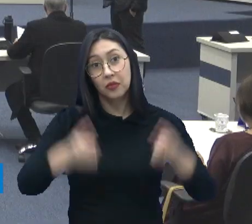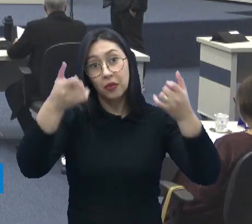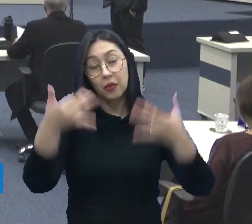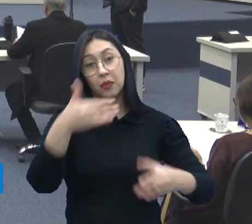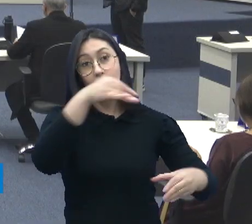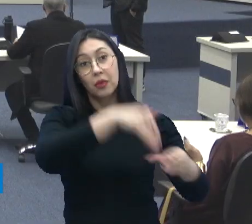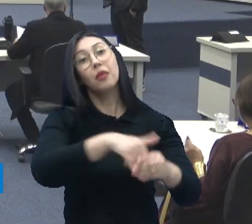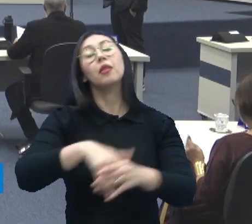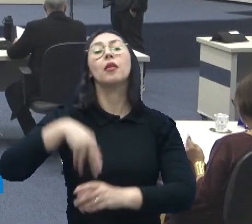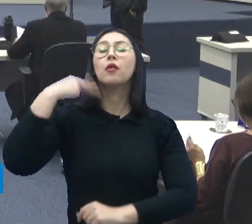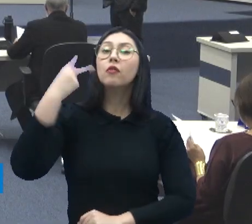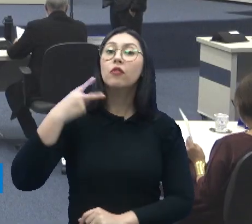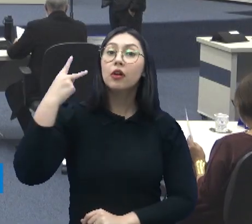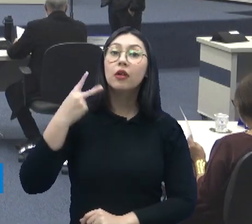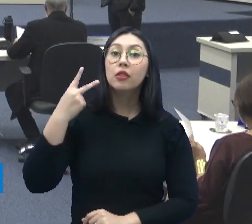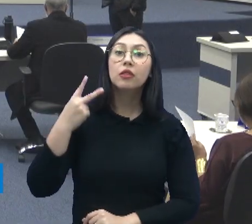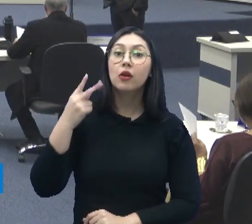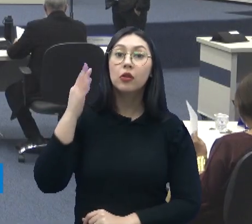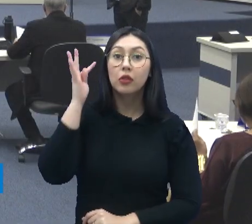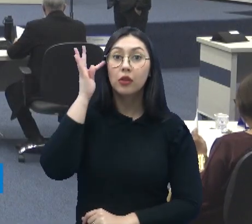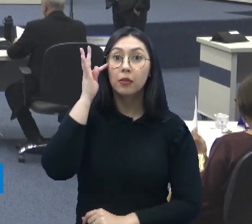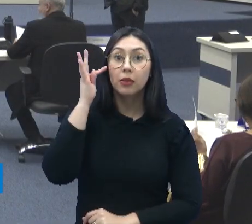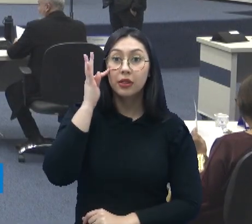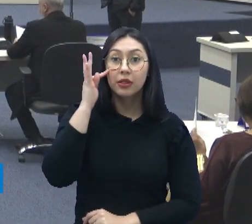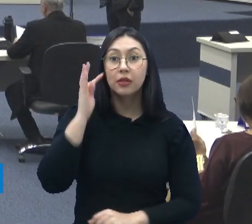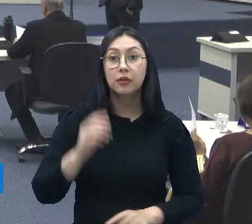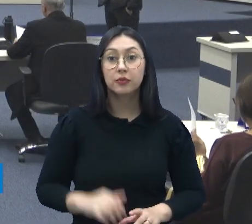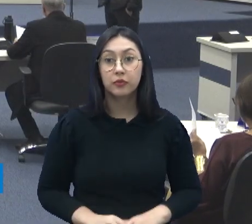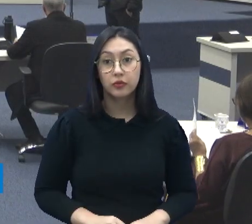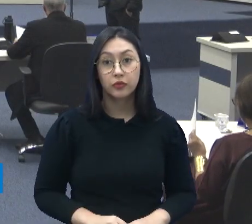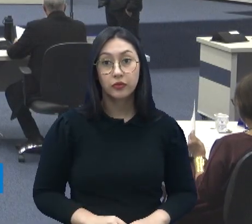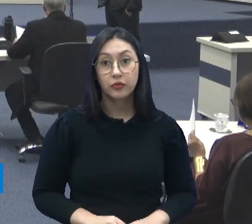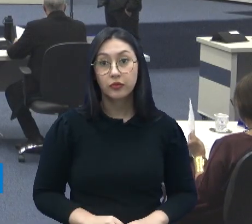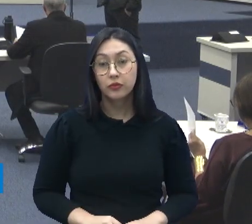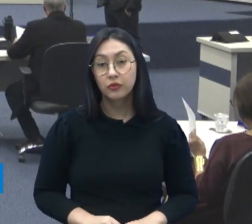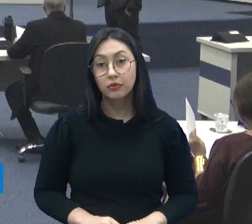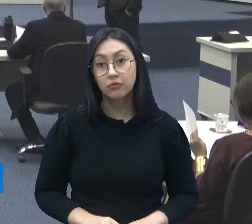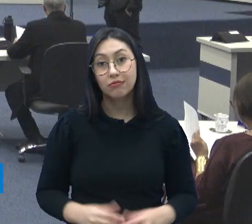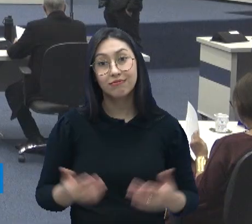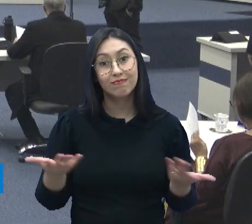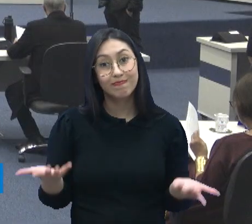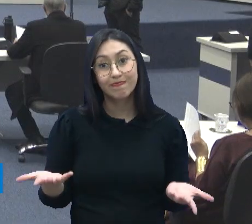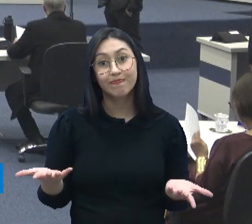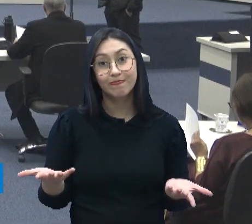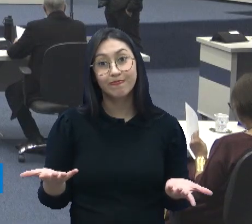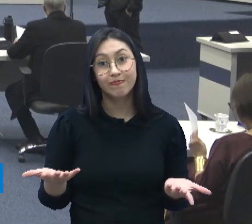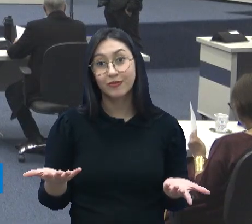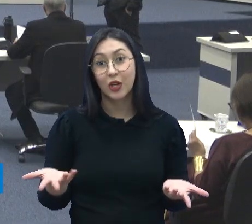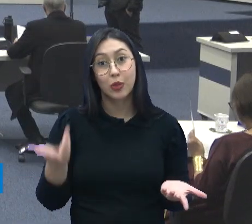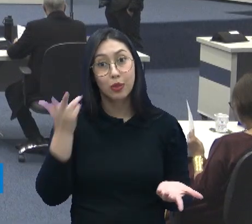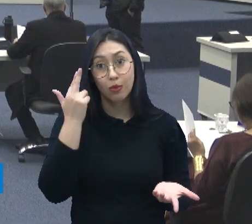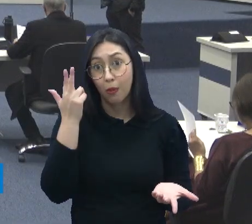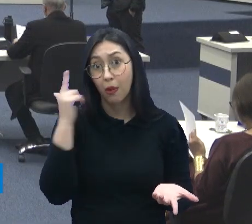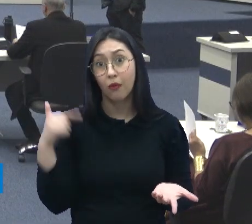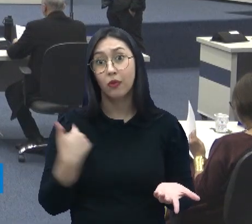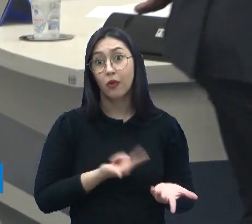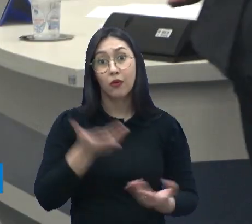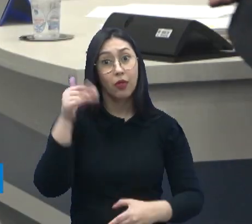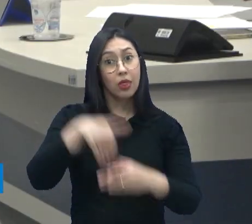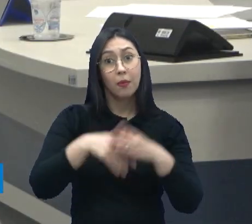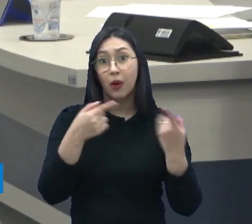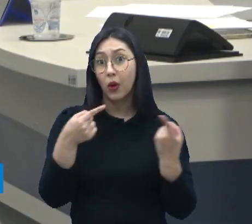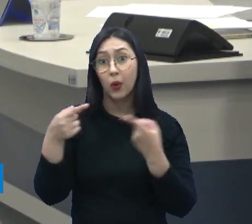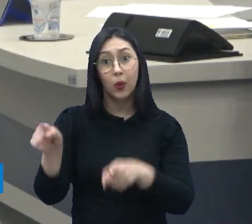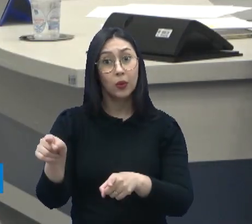votação, vereador Tomás Henrique, por tempo de 1 minuto, vereador. Naturalmente, nós votamos contrário a essas